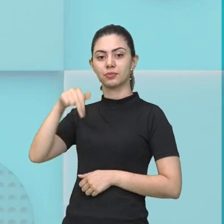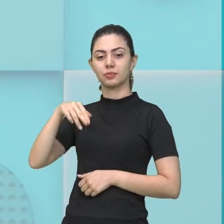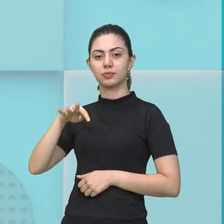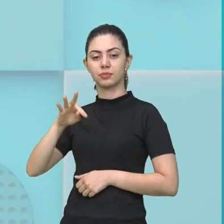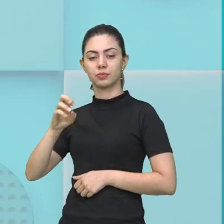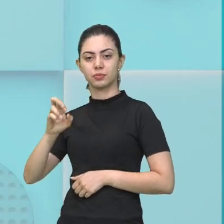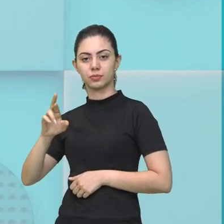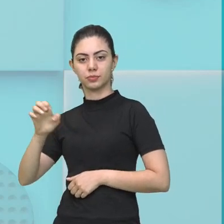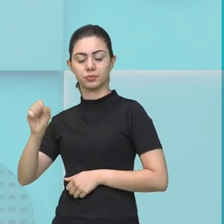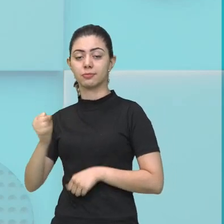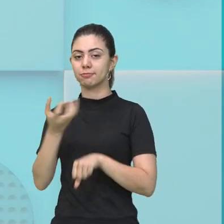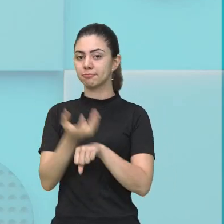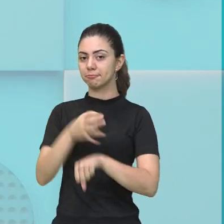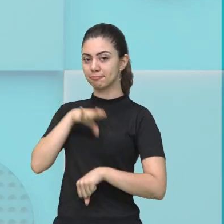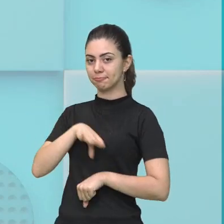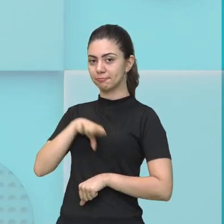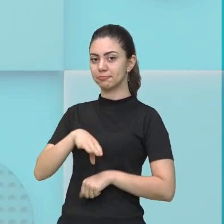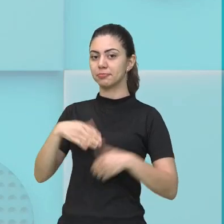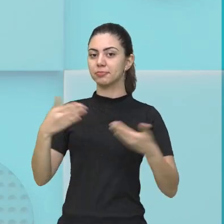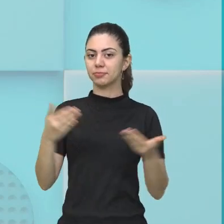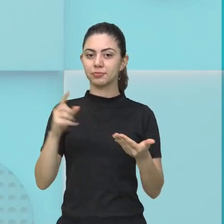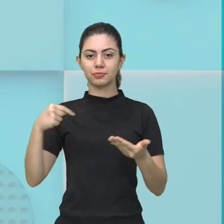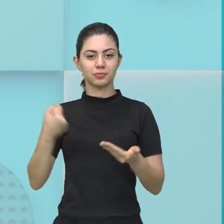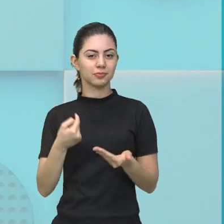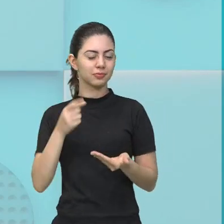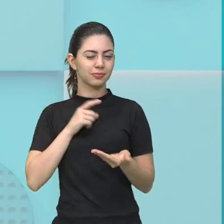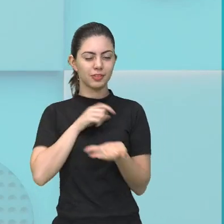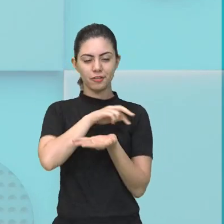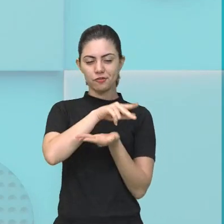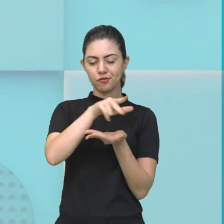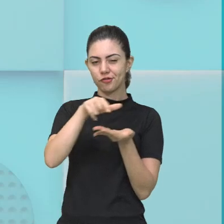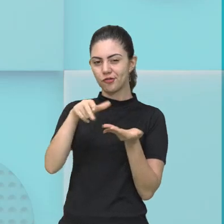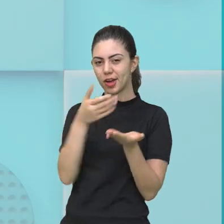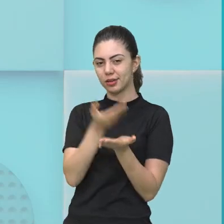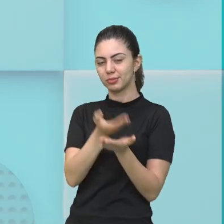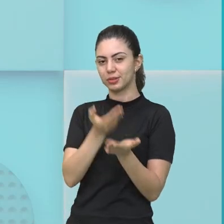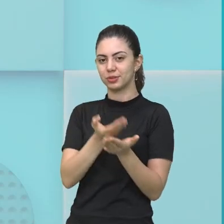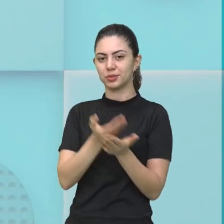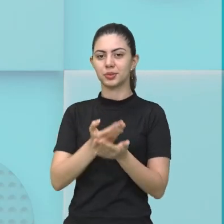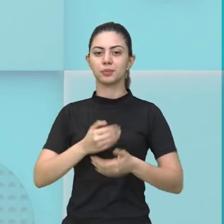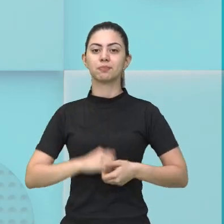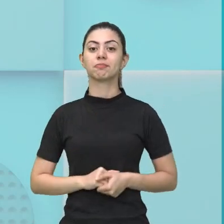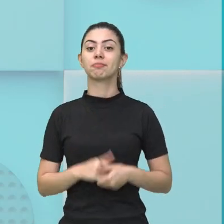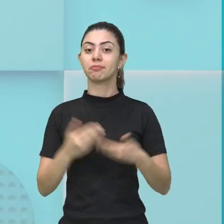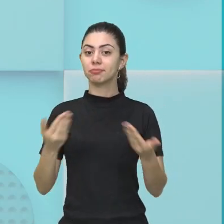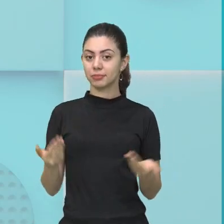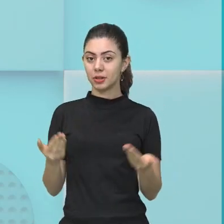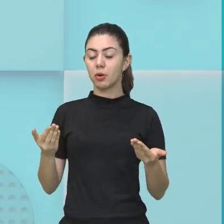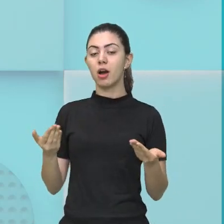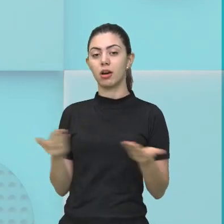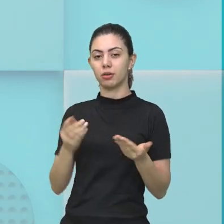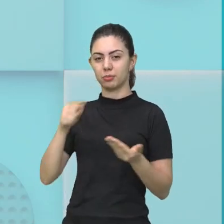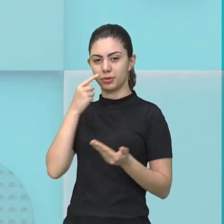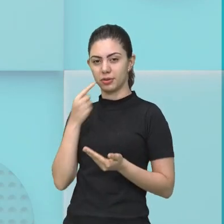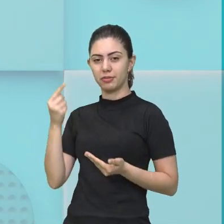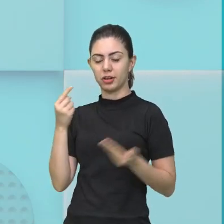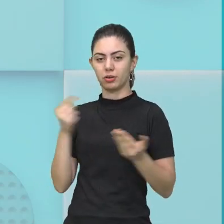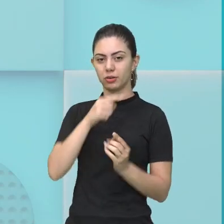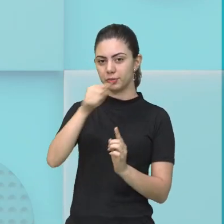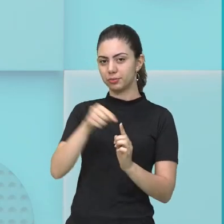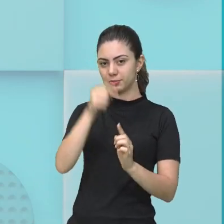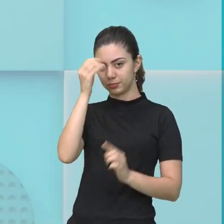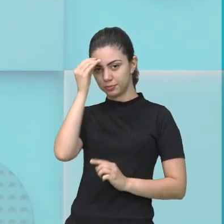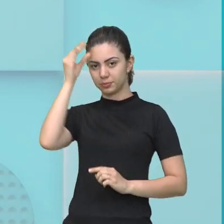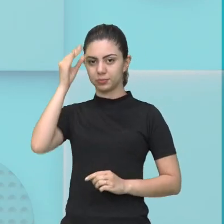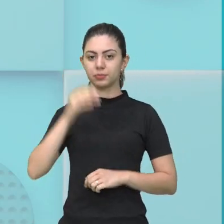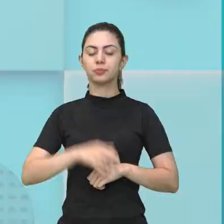de Língua Portuguesa, e hoje nós temos bastante conteúdo para a gente ver na nossa aula. Antes da gente partir para ela, bora dar uma olhadinha no nosso objeto